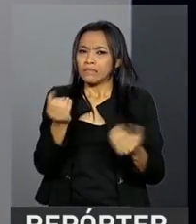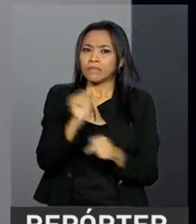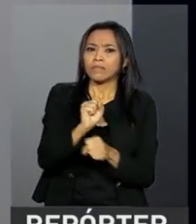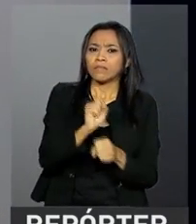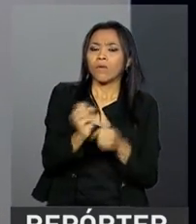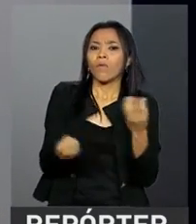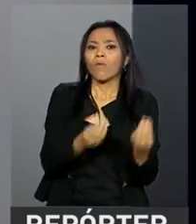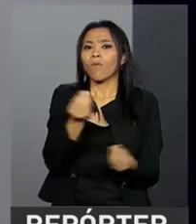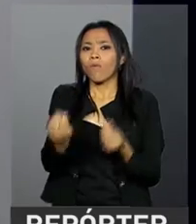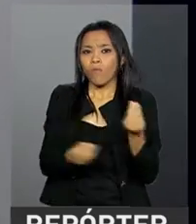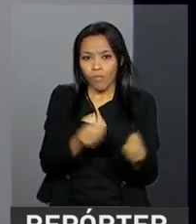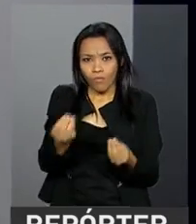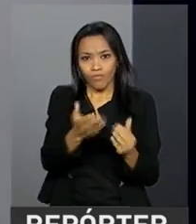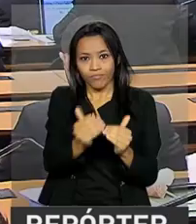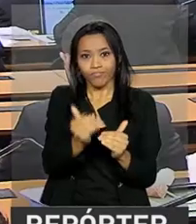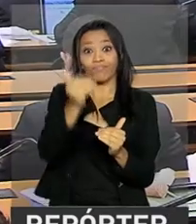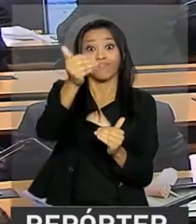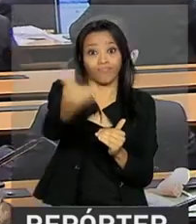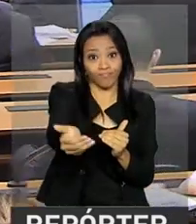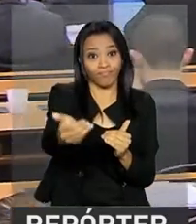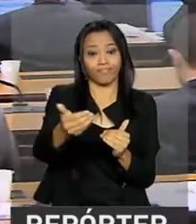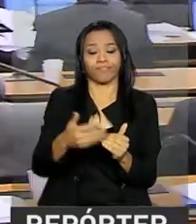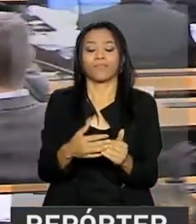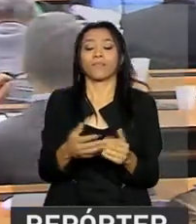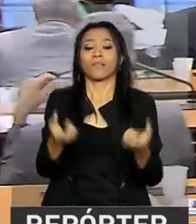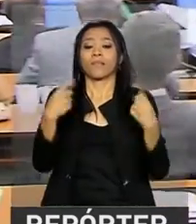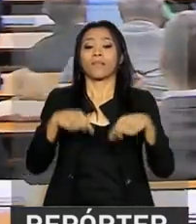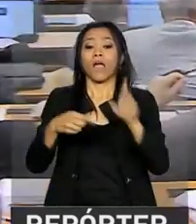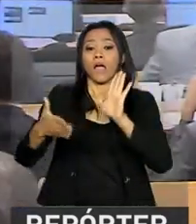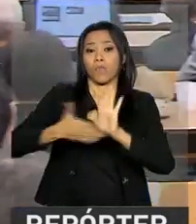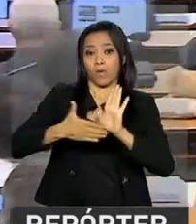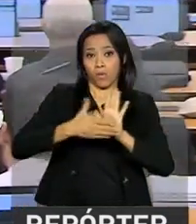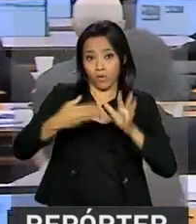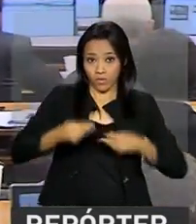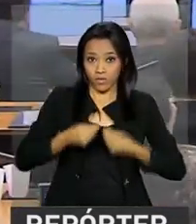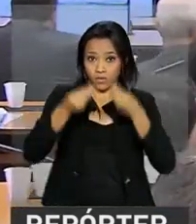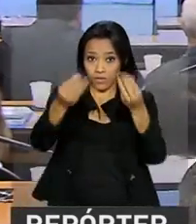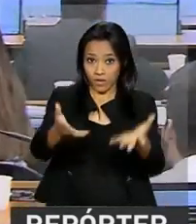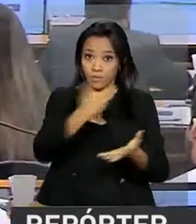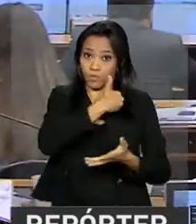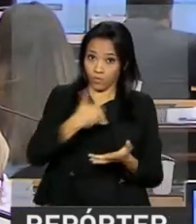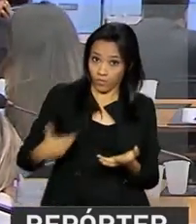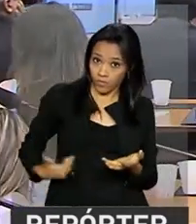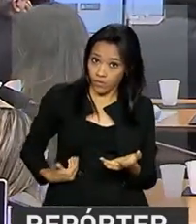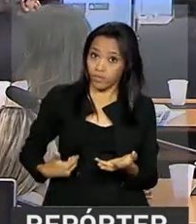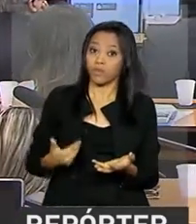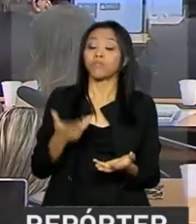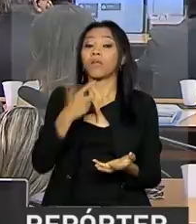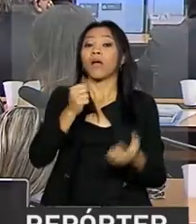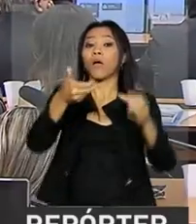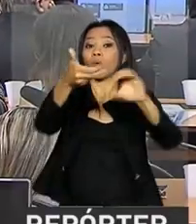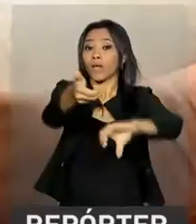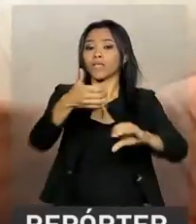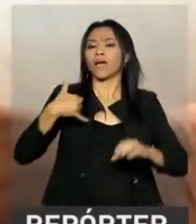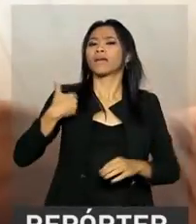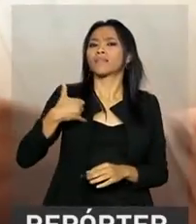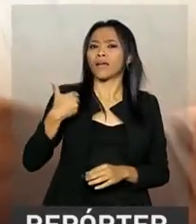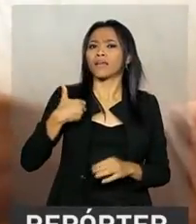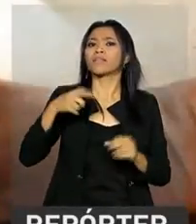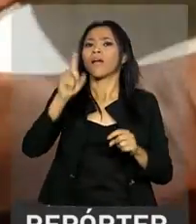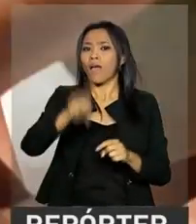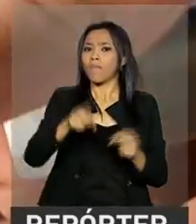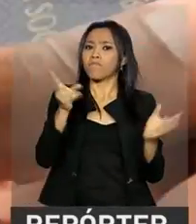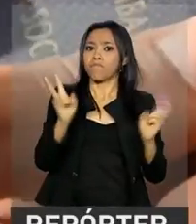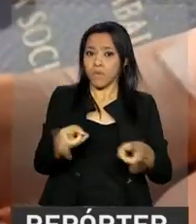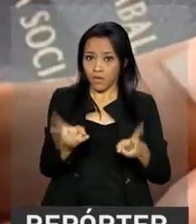função do nosso padrão demográfico pela proposta enviada pelo governo ao congresso a idade mínima para aposentadoria será a